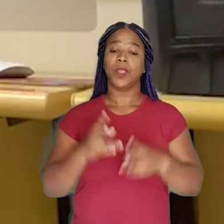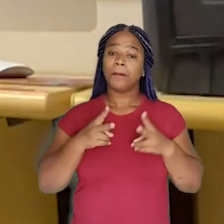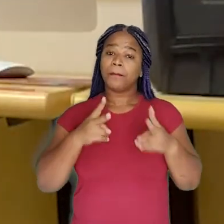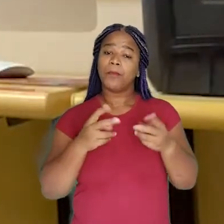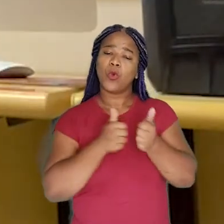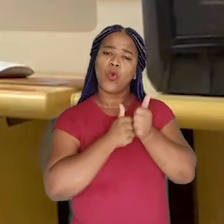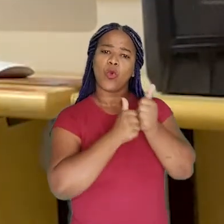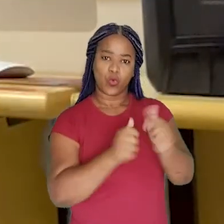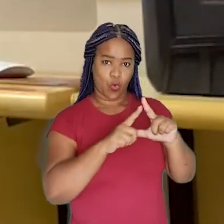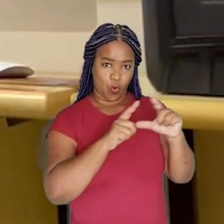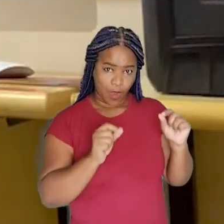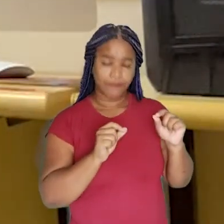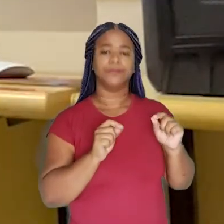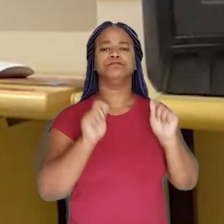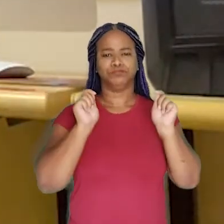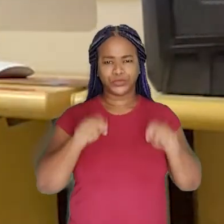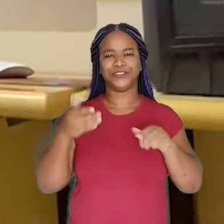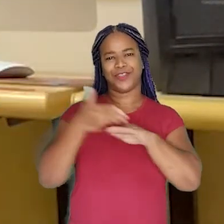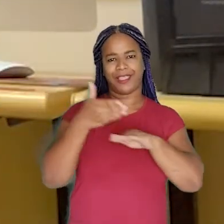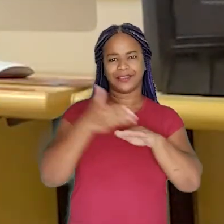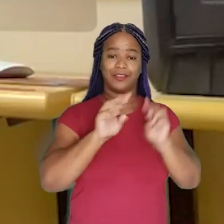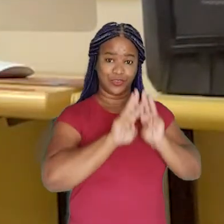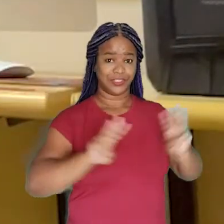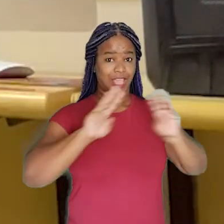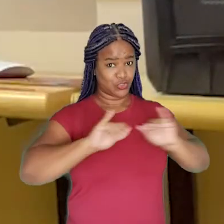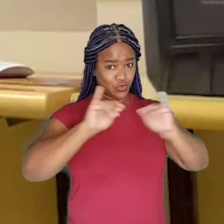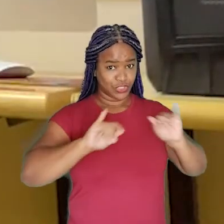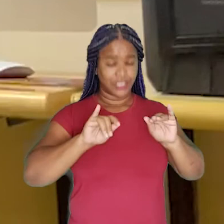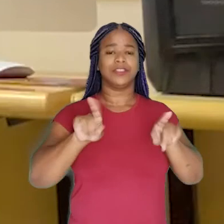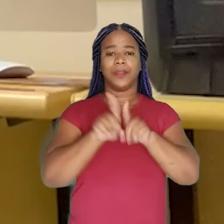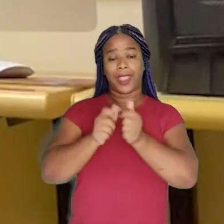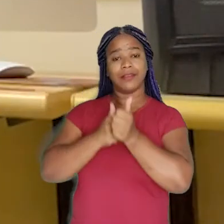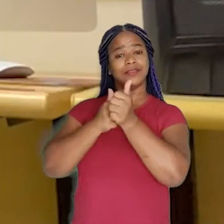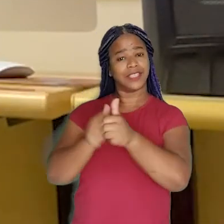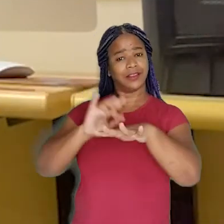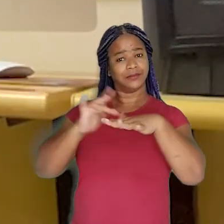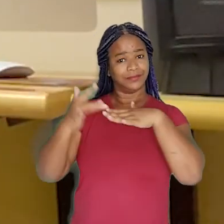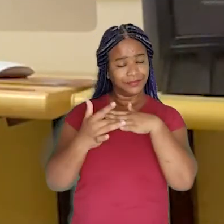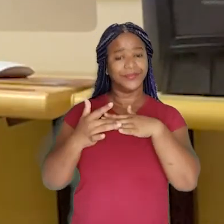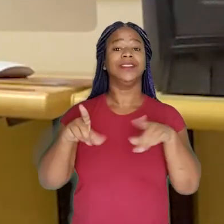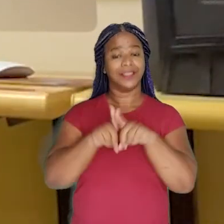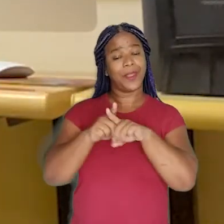continuar acompanhando a UFJF, é só acessar o nosso portal de notícias, nos seguir nas redes